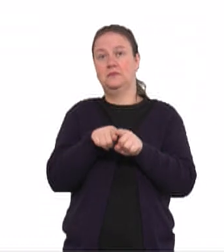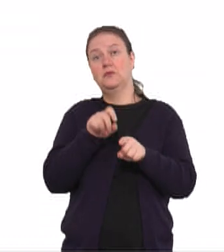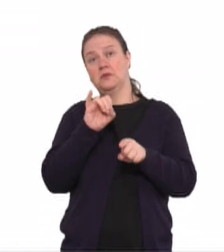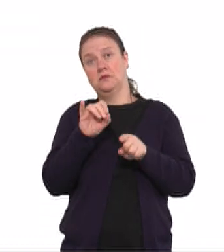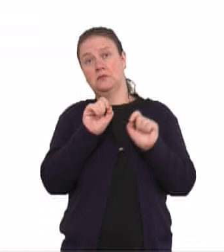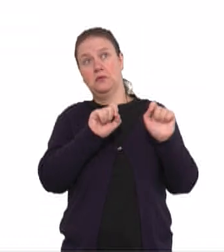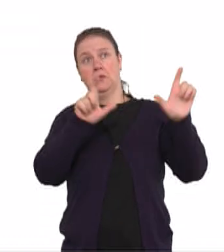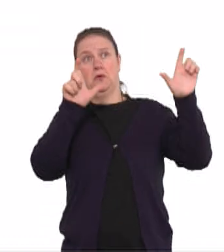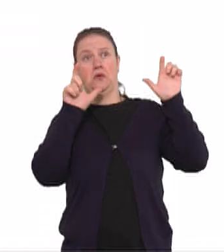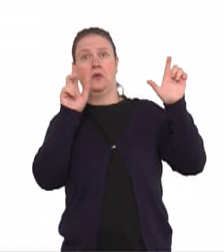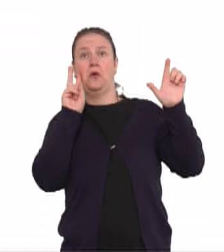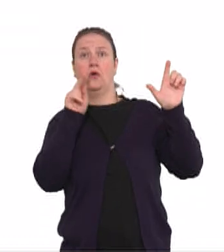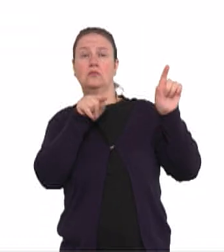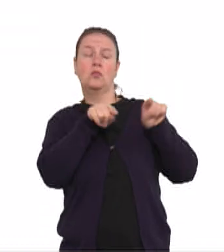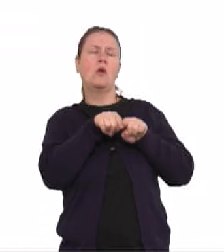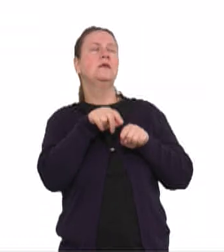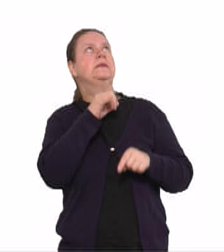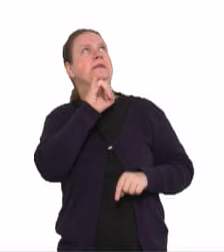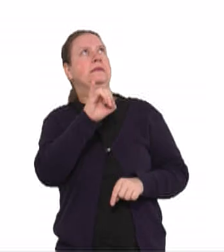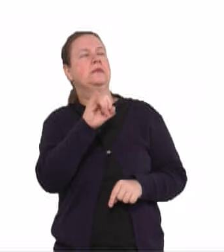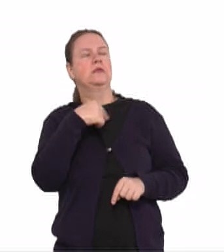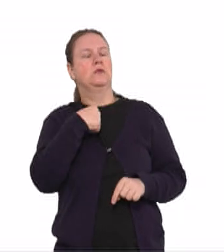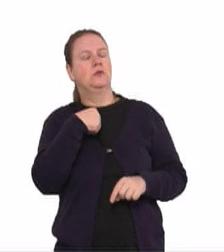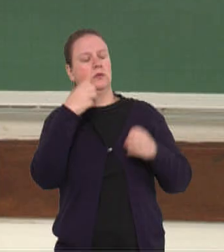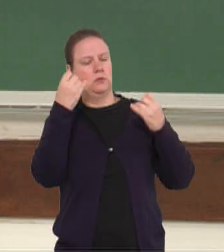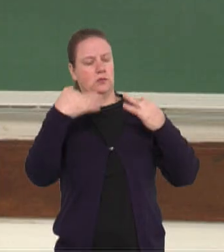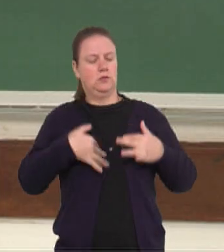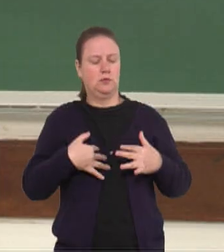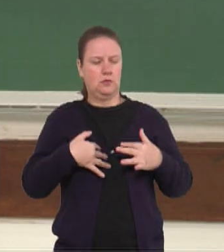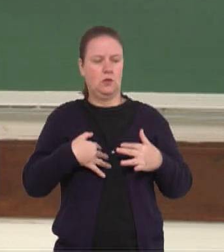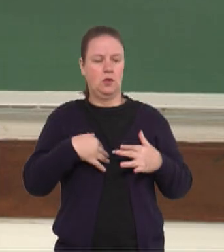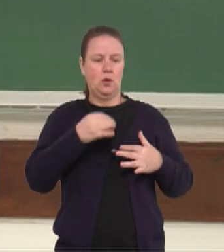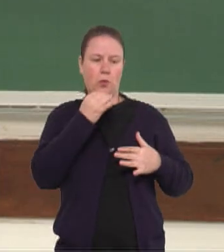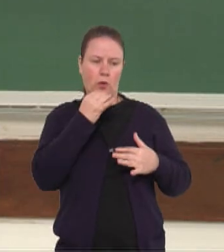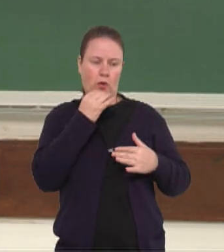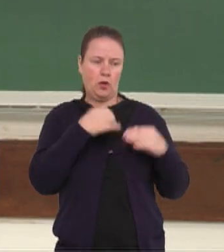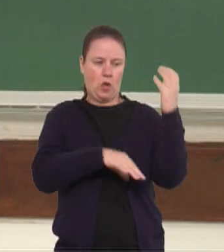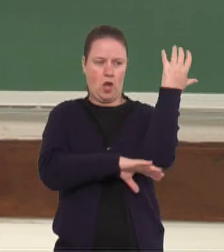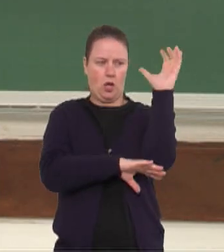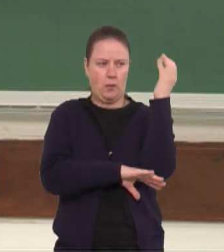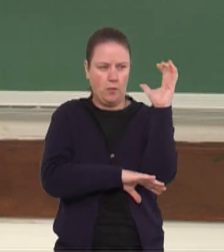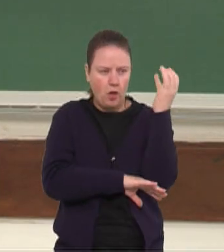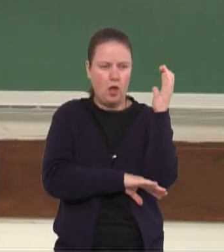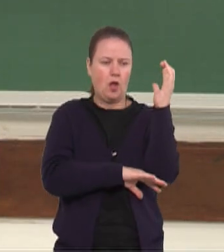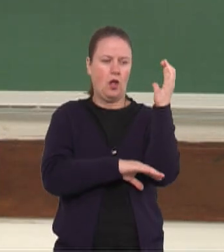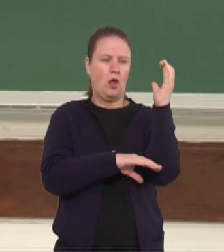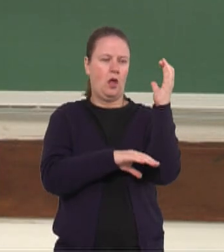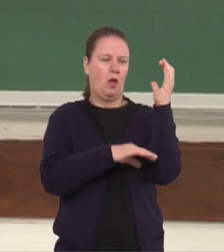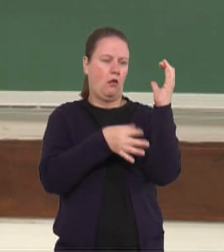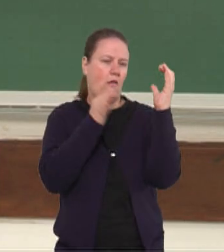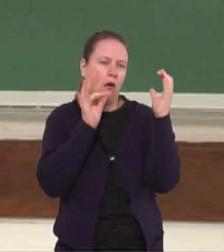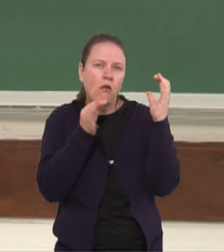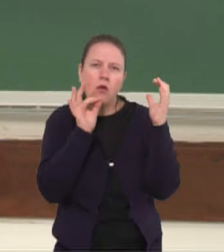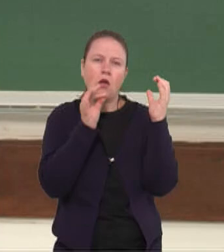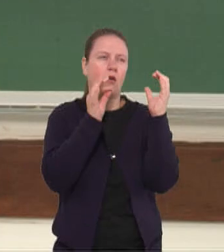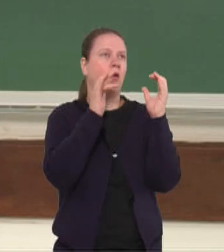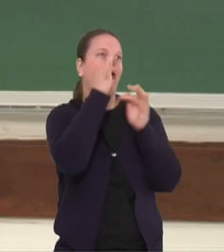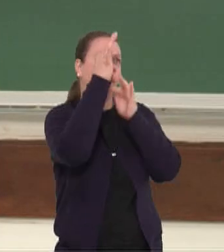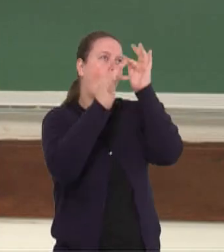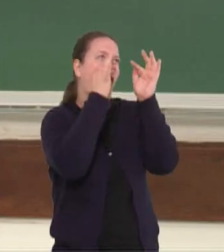na roça, né? Se disser assim, o pé de café estava florido, ou